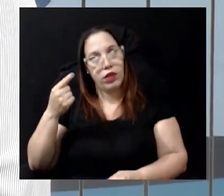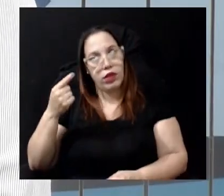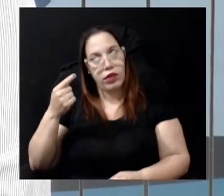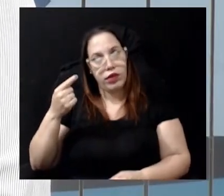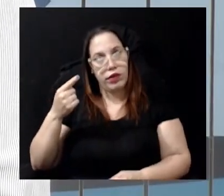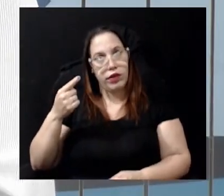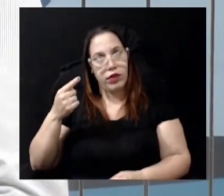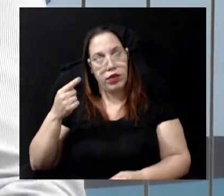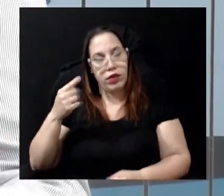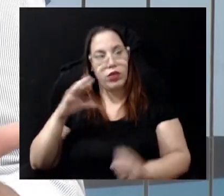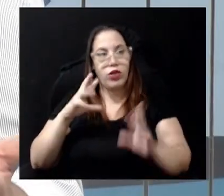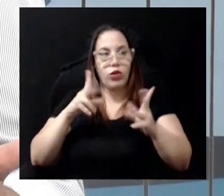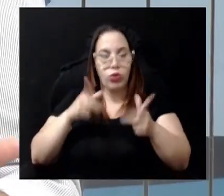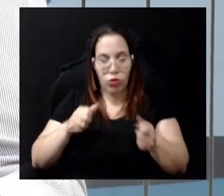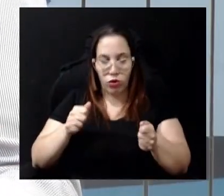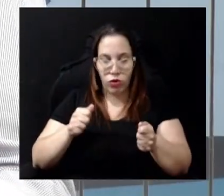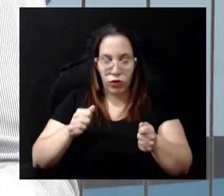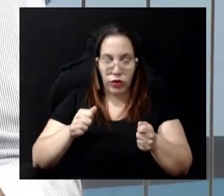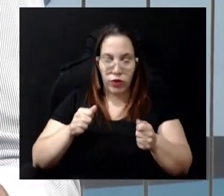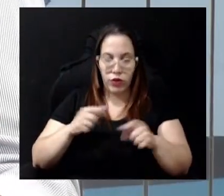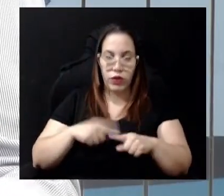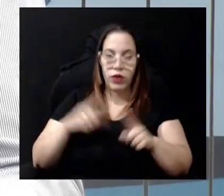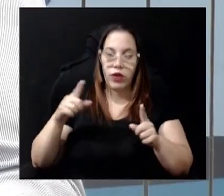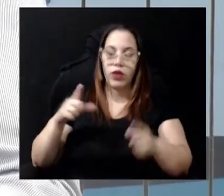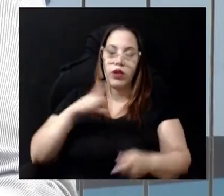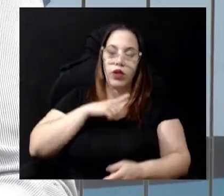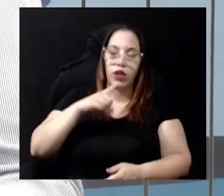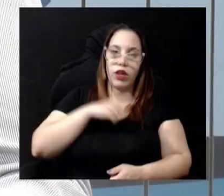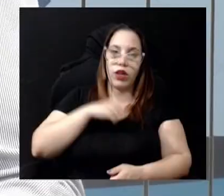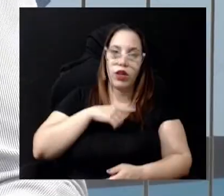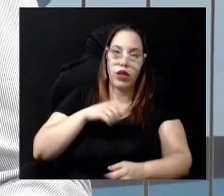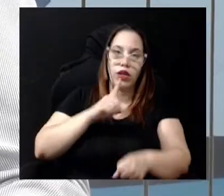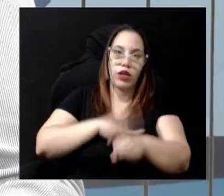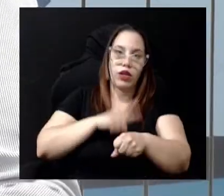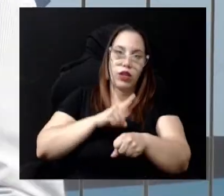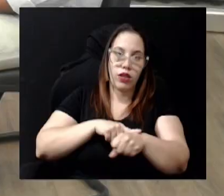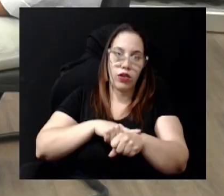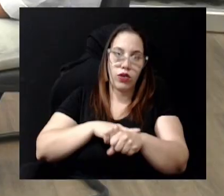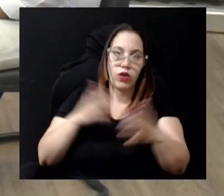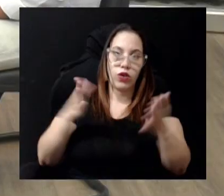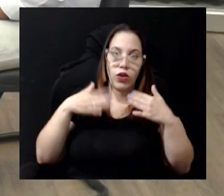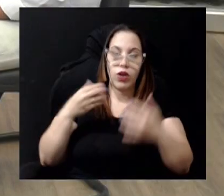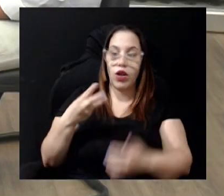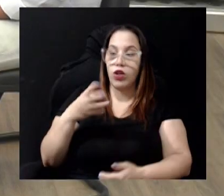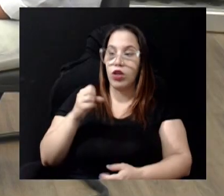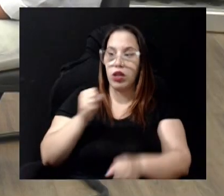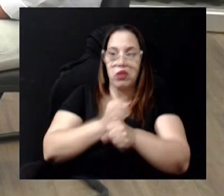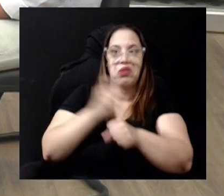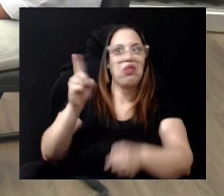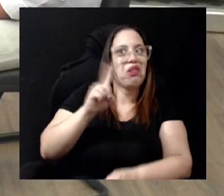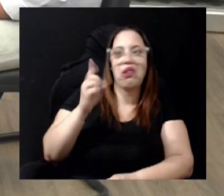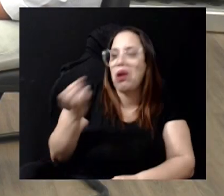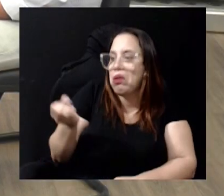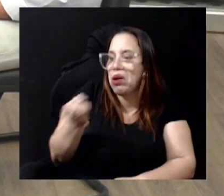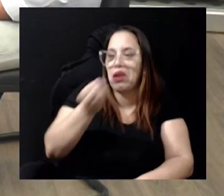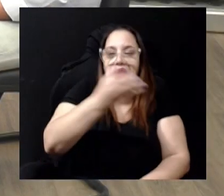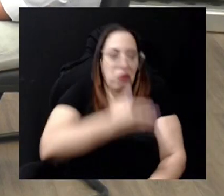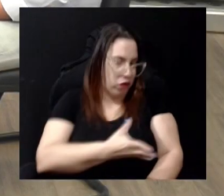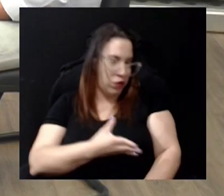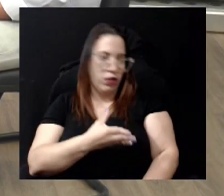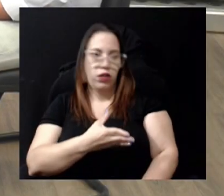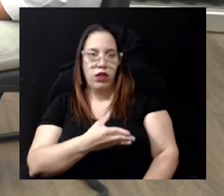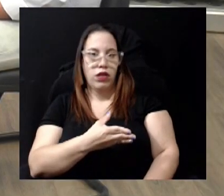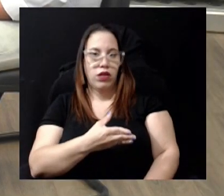todos, mas a gente tem o horário de verão desde os anos 30, não é uma novidade. Portanto, faz